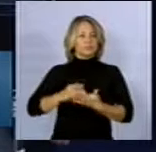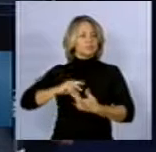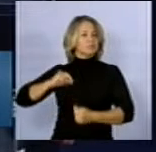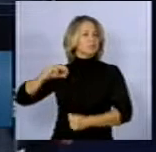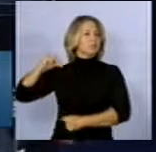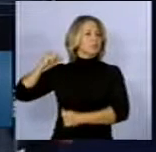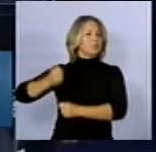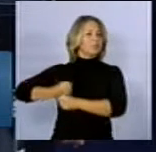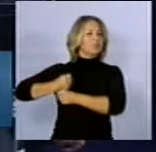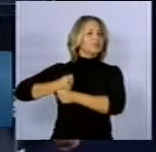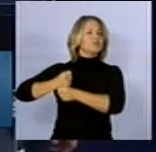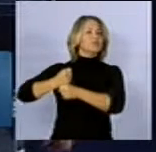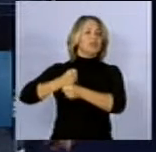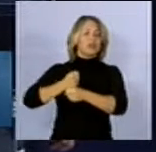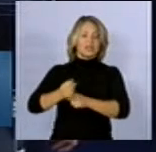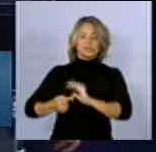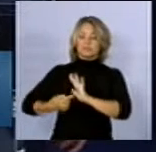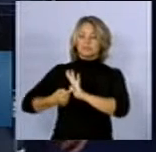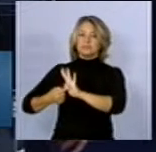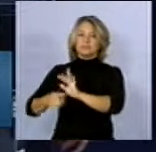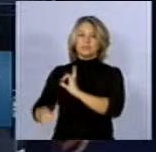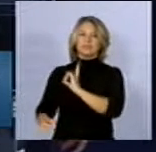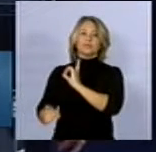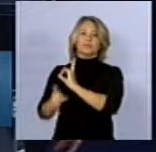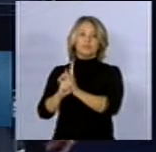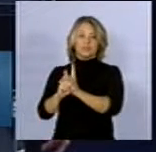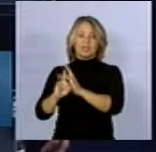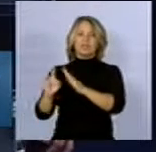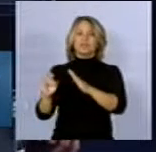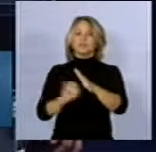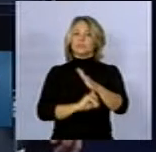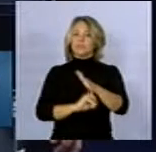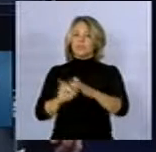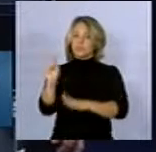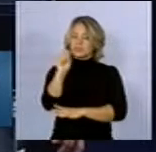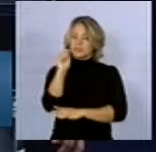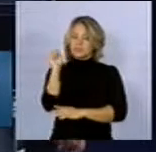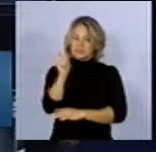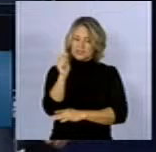que indicaram uma associação estatística,